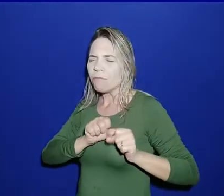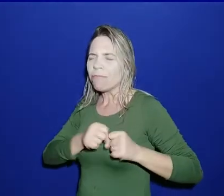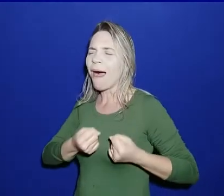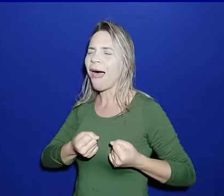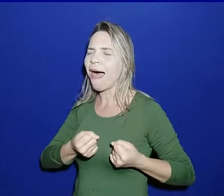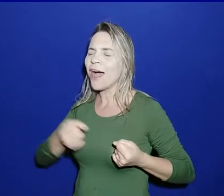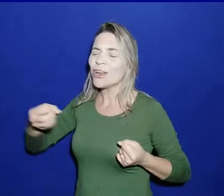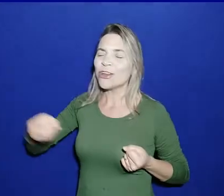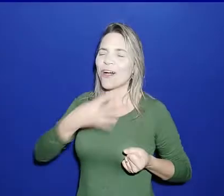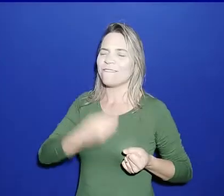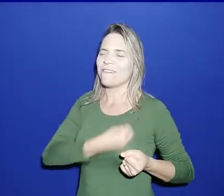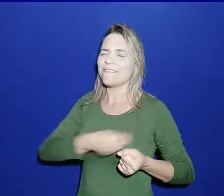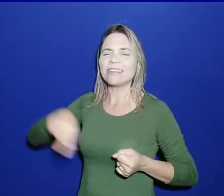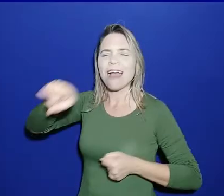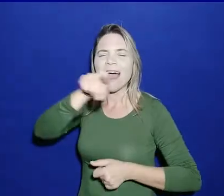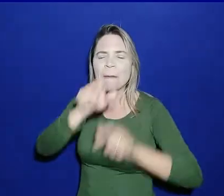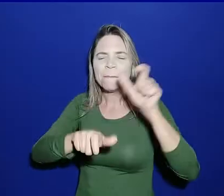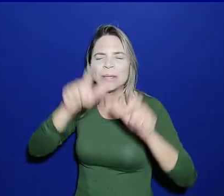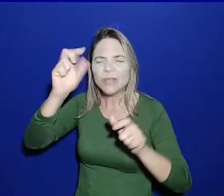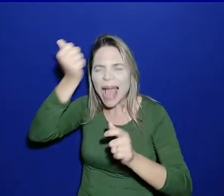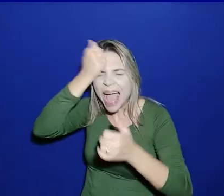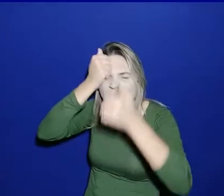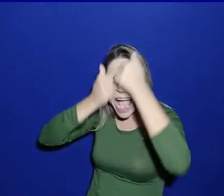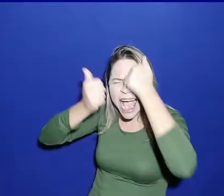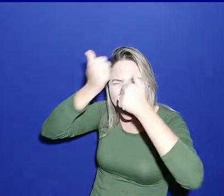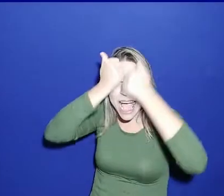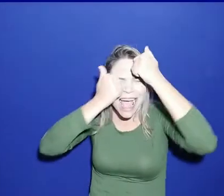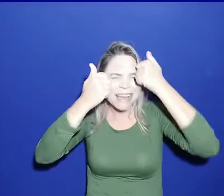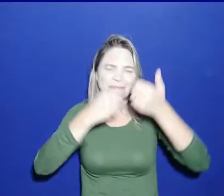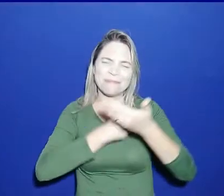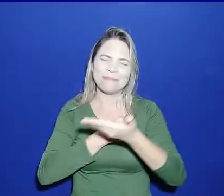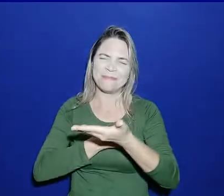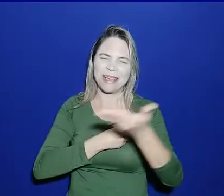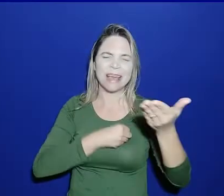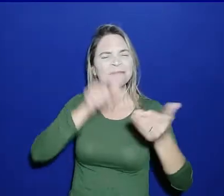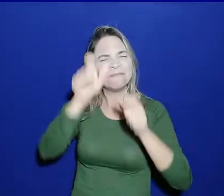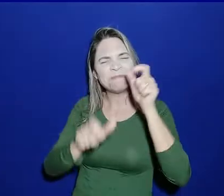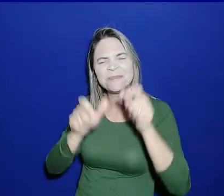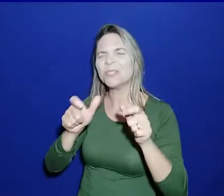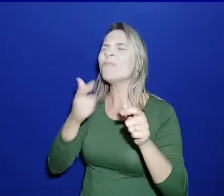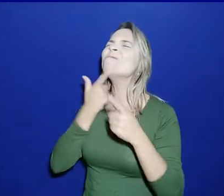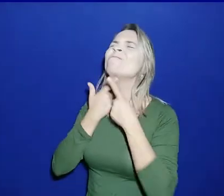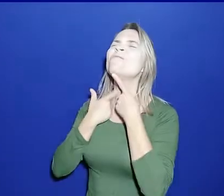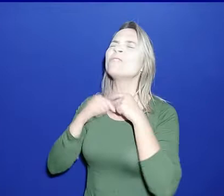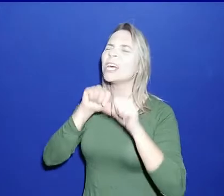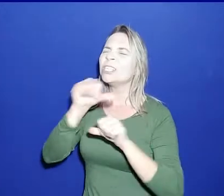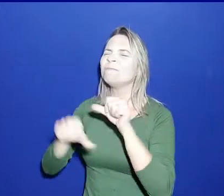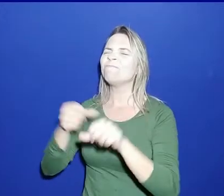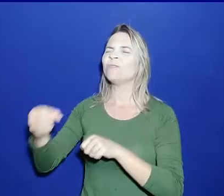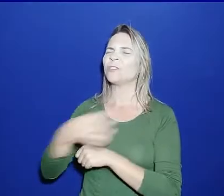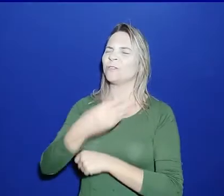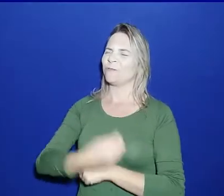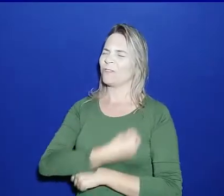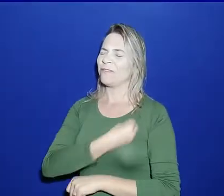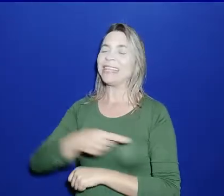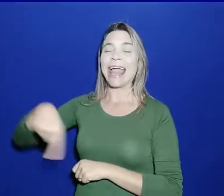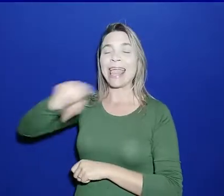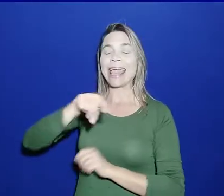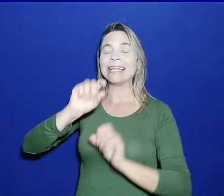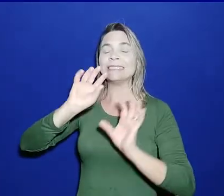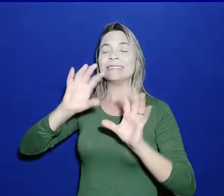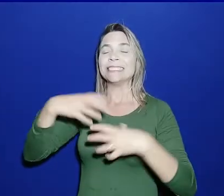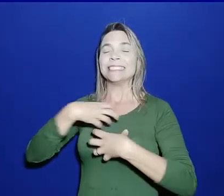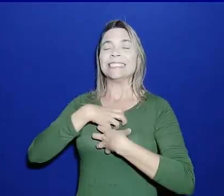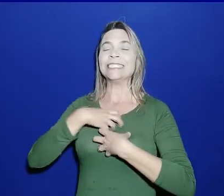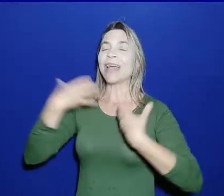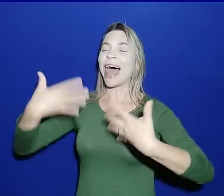de pecados, com desejo de buscar ao Senhor e servi-lo. Permita, Senhor, que a alegria da tua